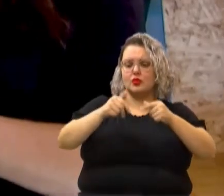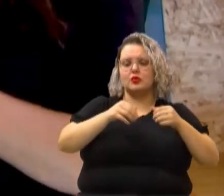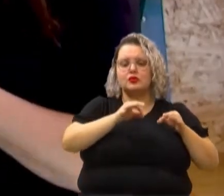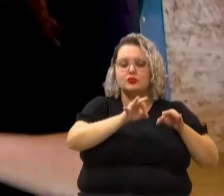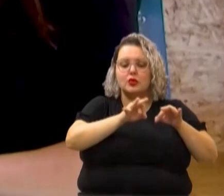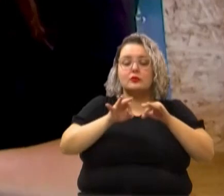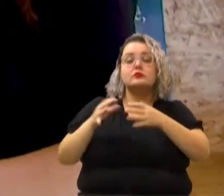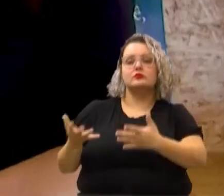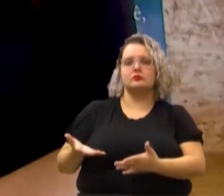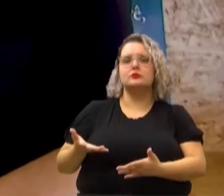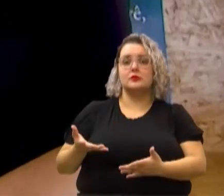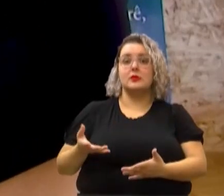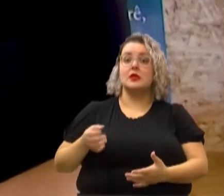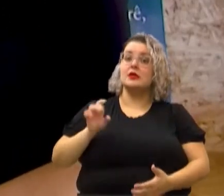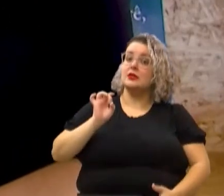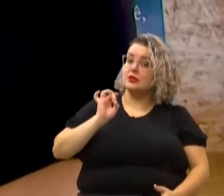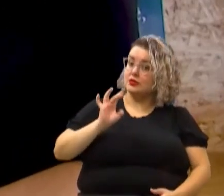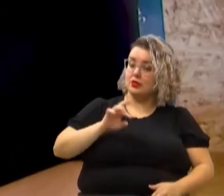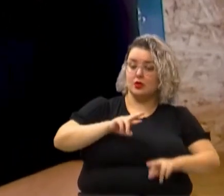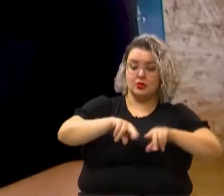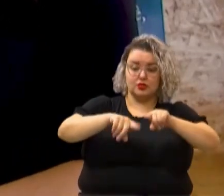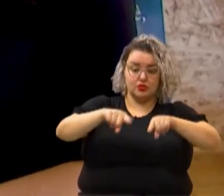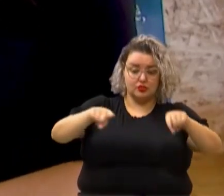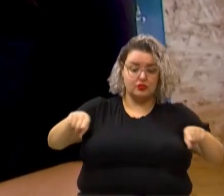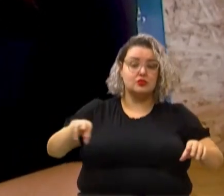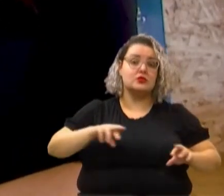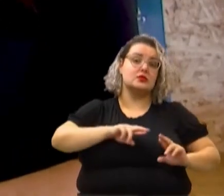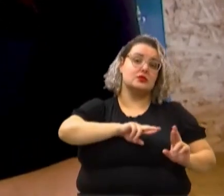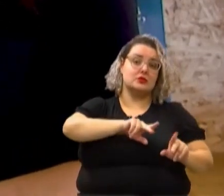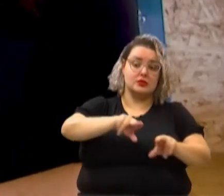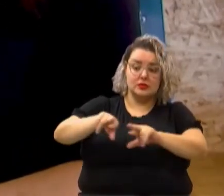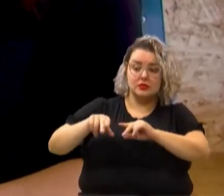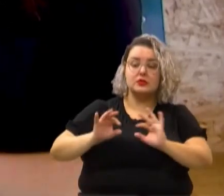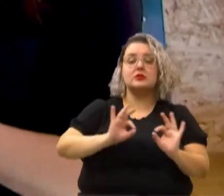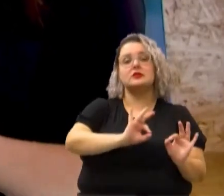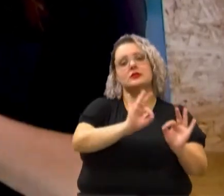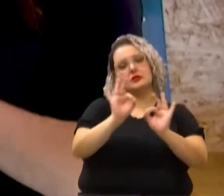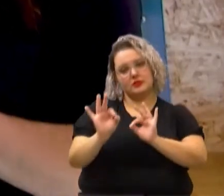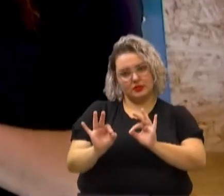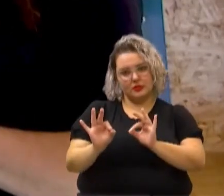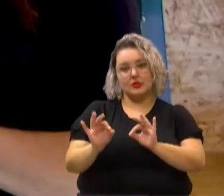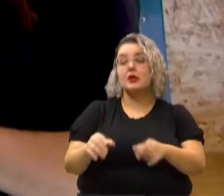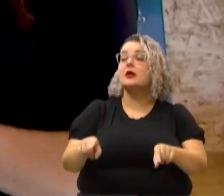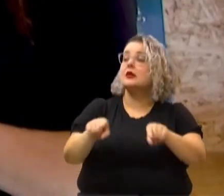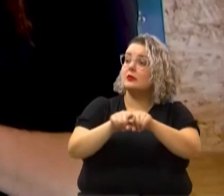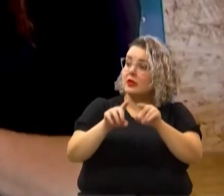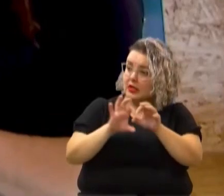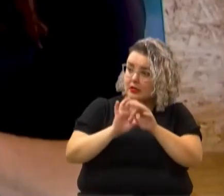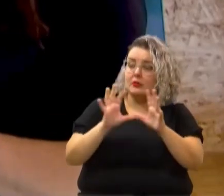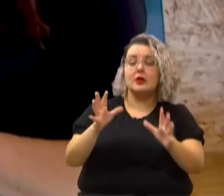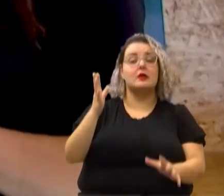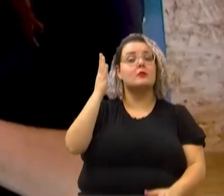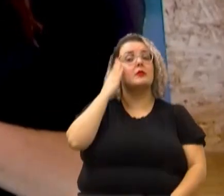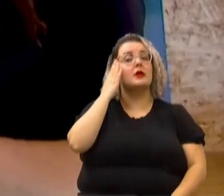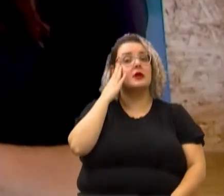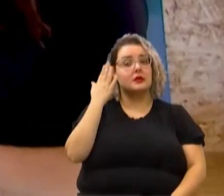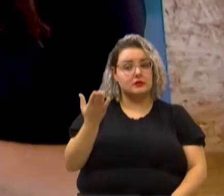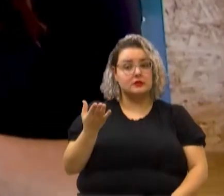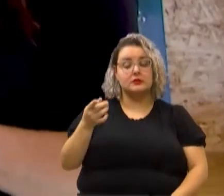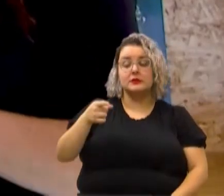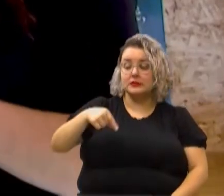e a gente só diversifica se a gente acompanha e e muitas vezes a gente também tem que dar a liberdade para entender